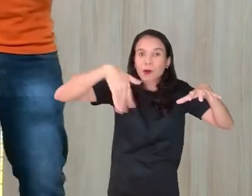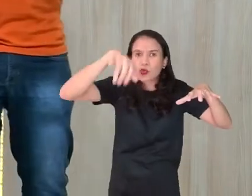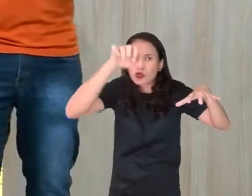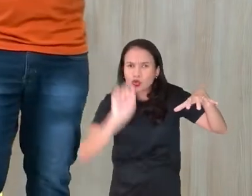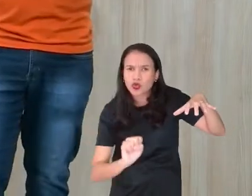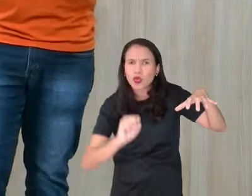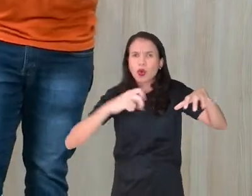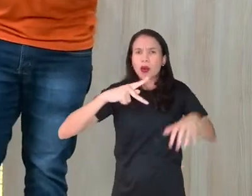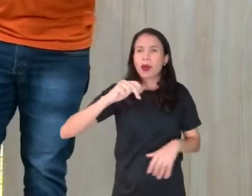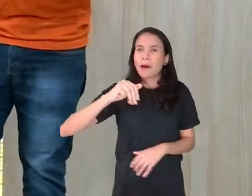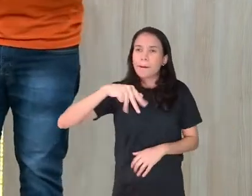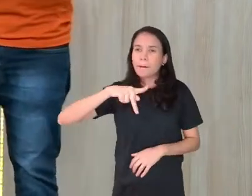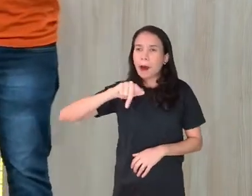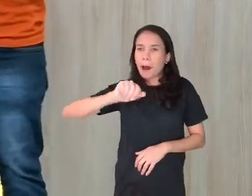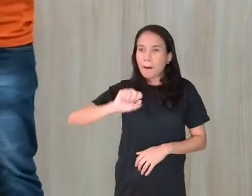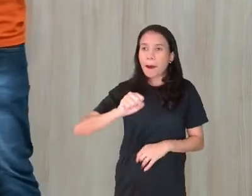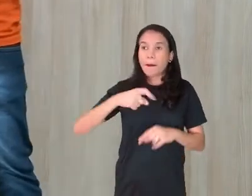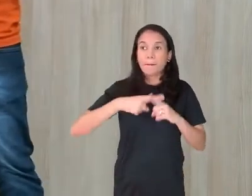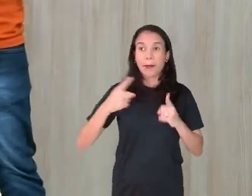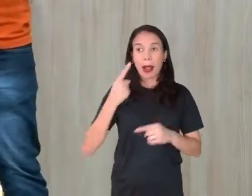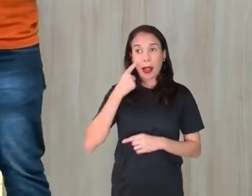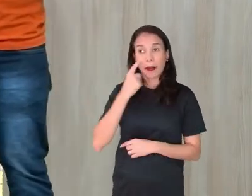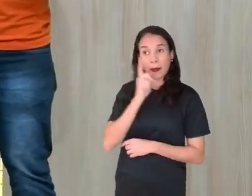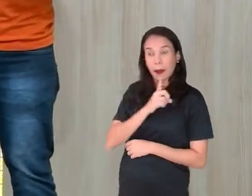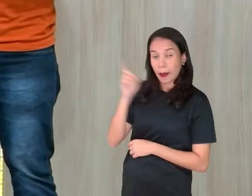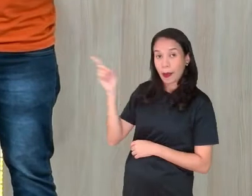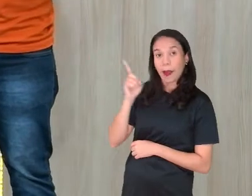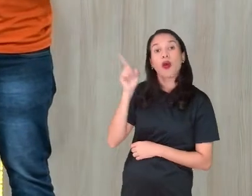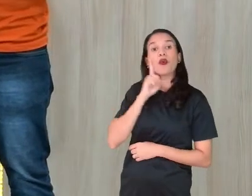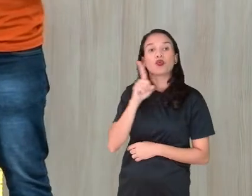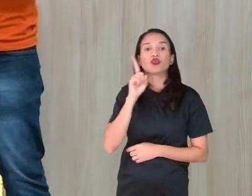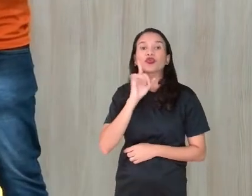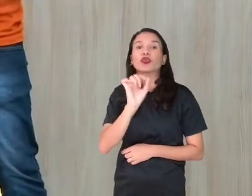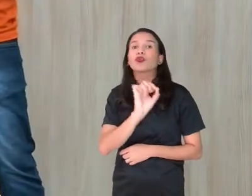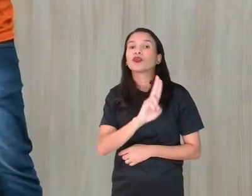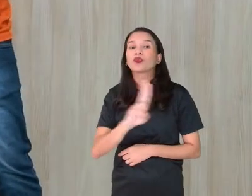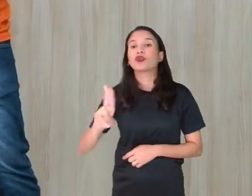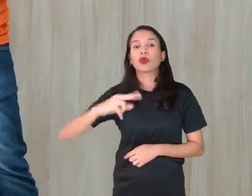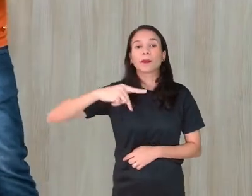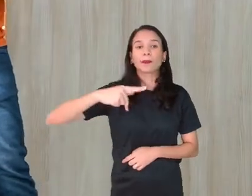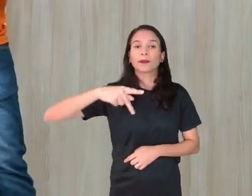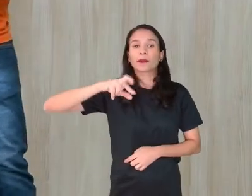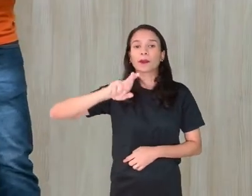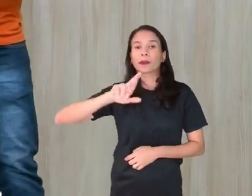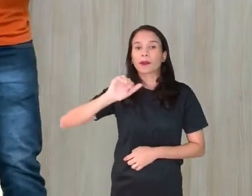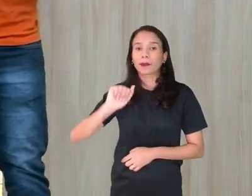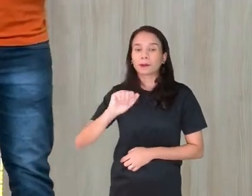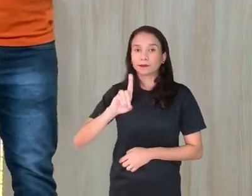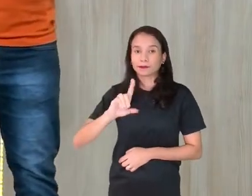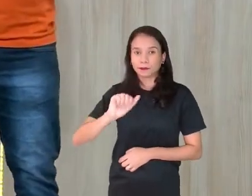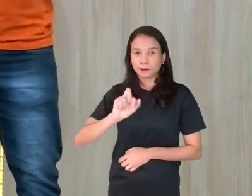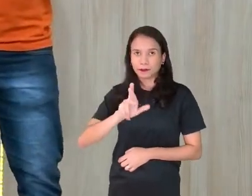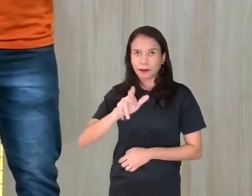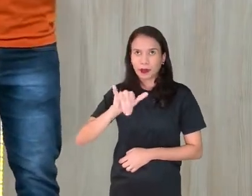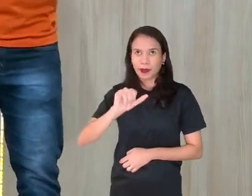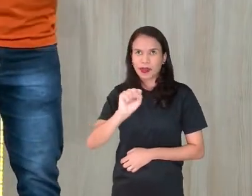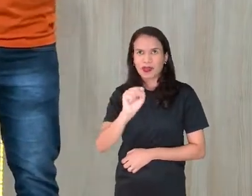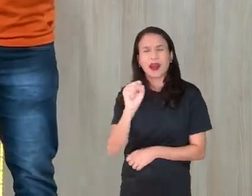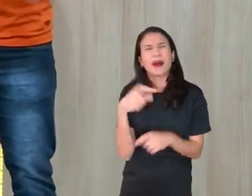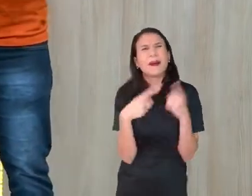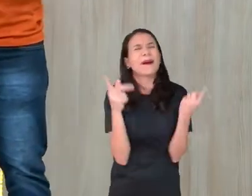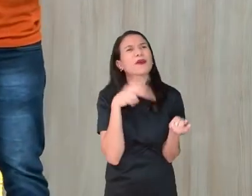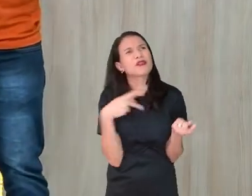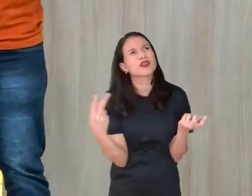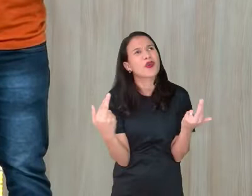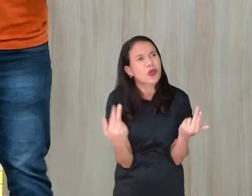Pampa. Lá nos Estados Unidos, a gente vai chamar de pradarias. Então, veja, professor, mas se é a mesma